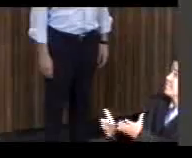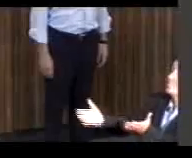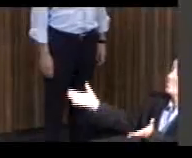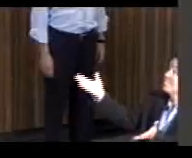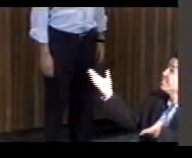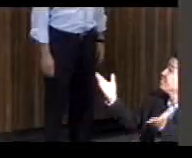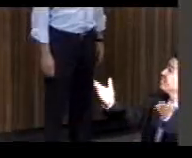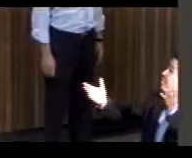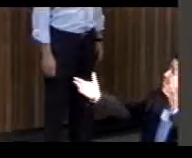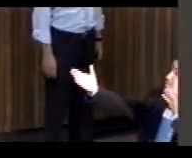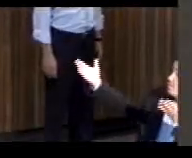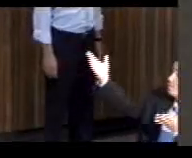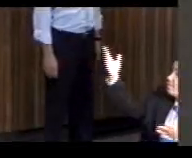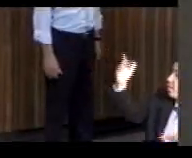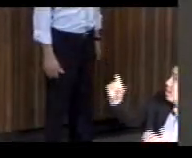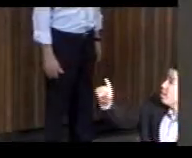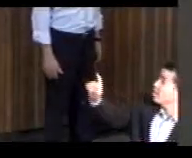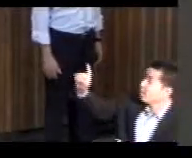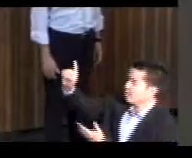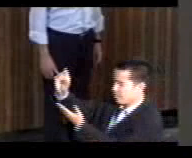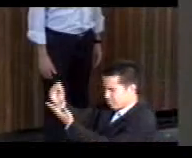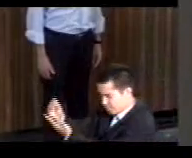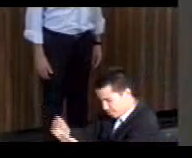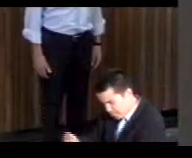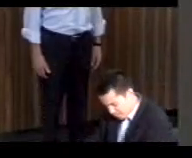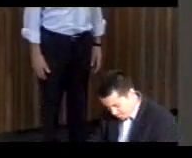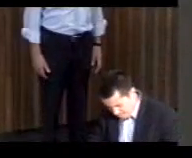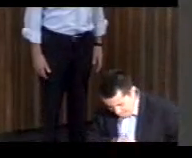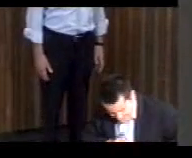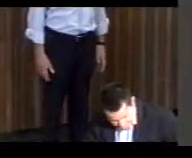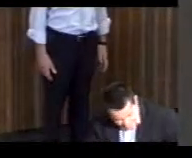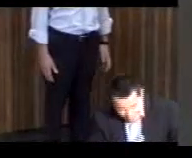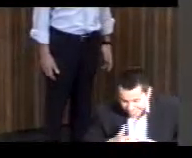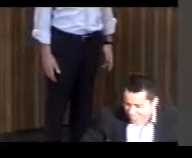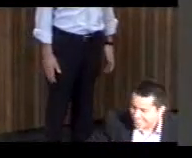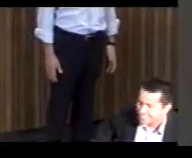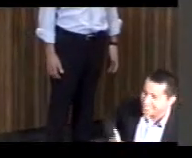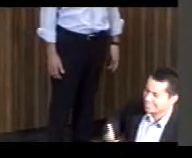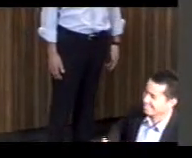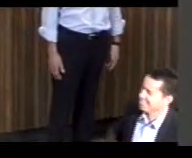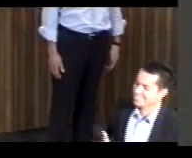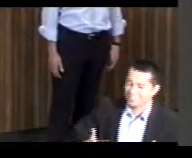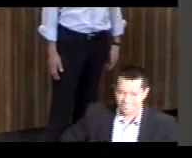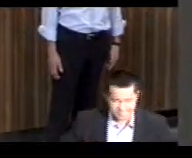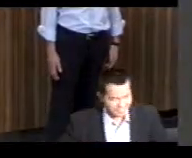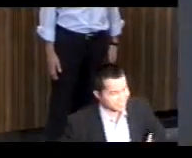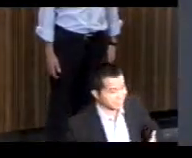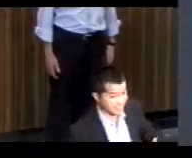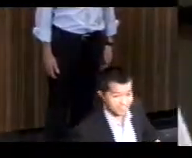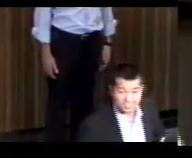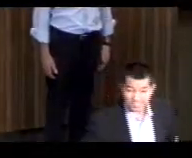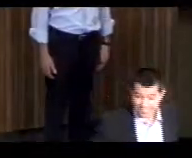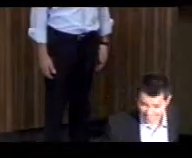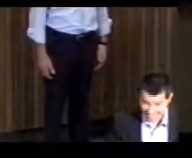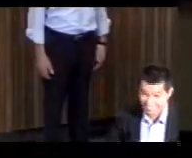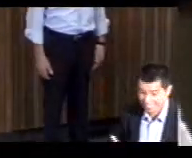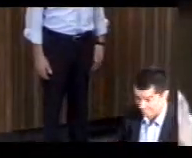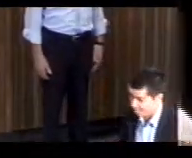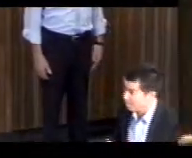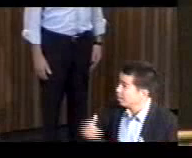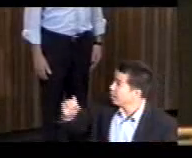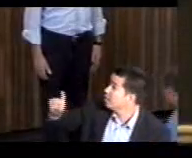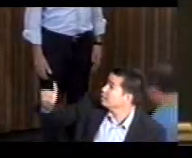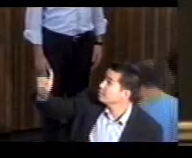maravilhosa, é tão grandiosa, é suficiente para mim,